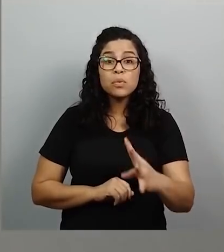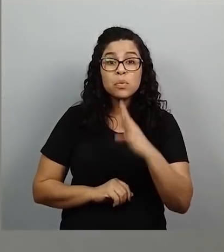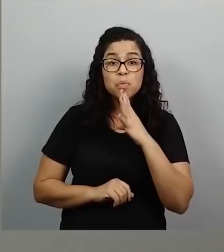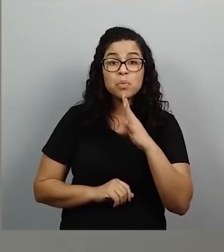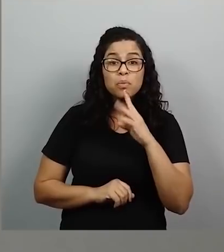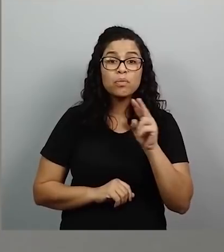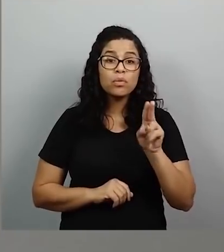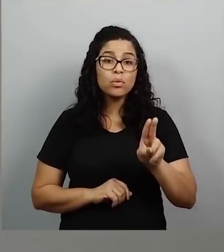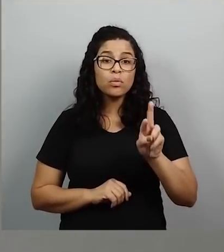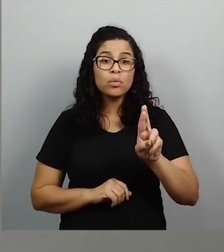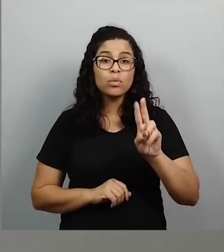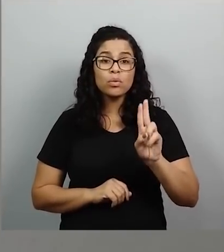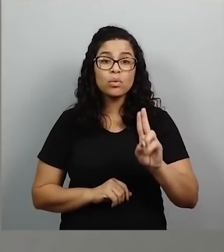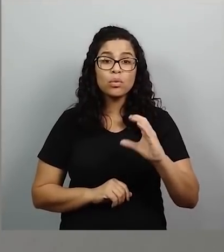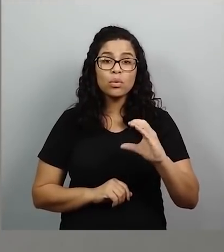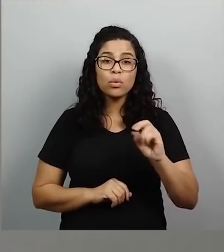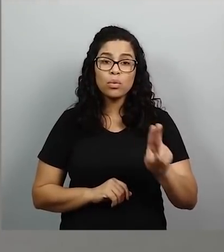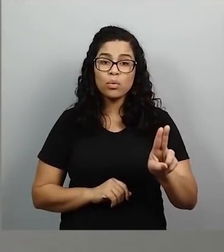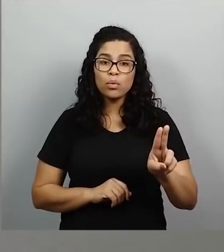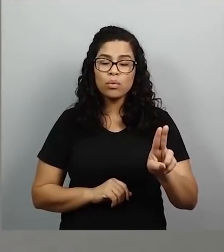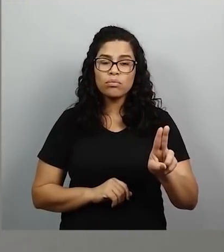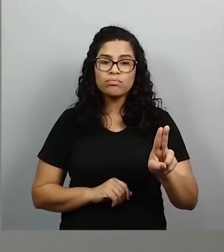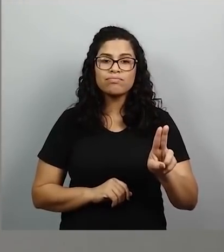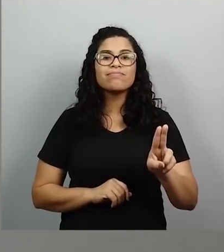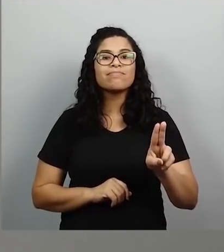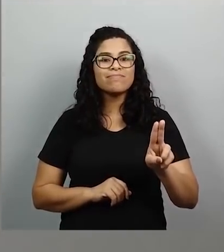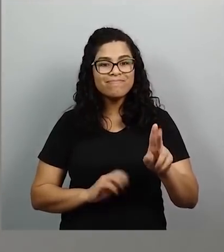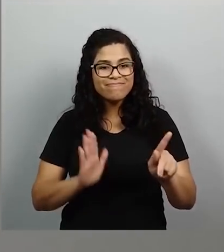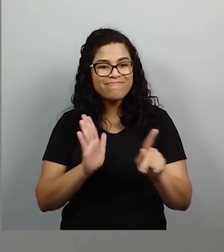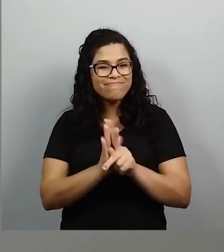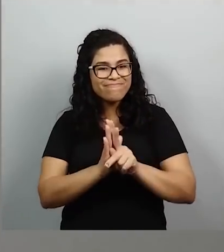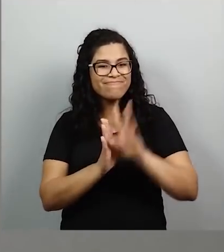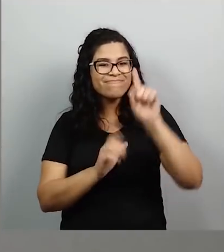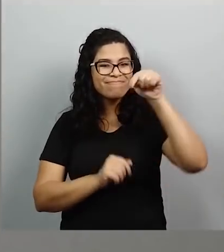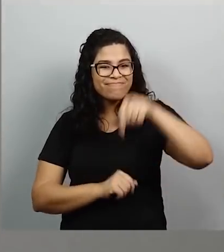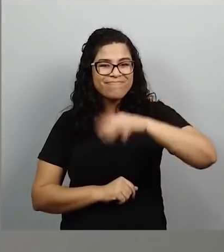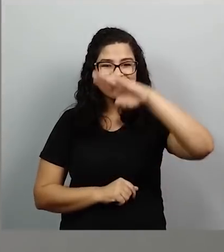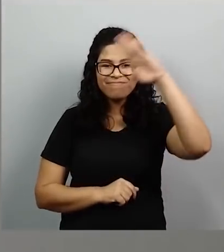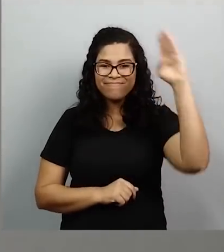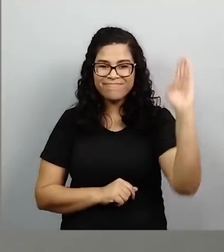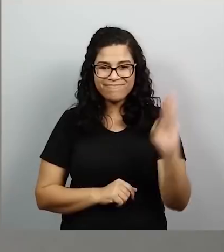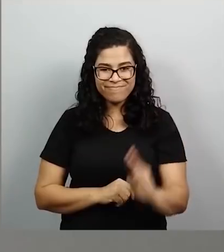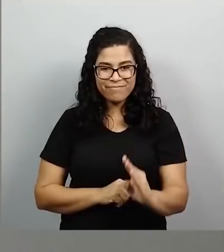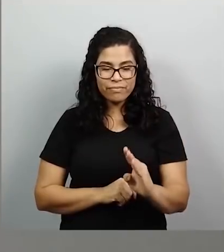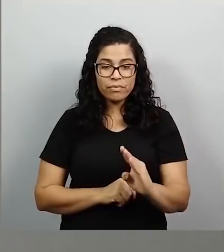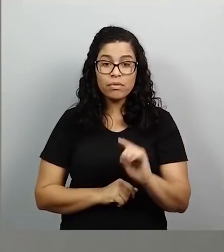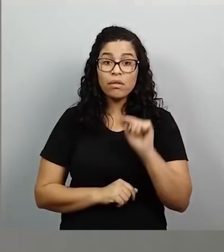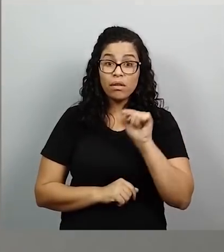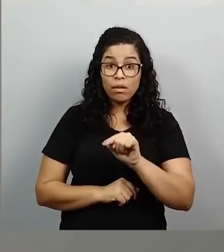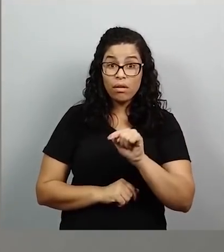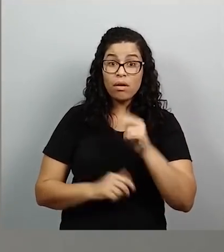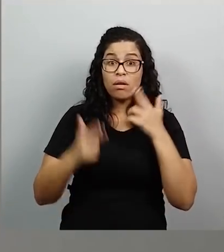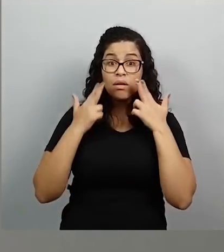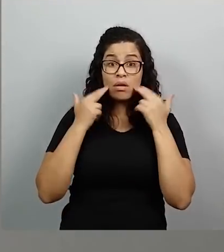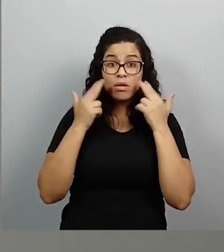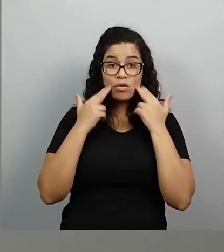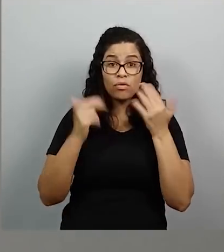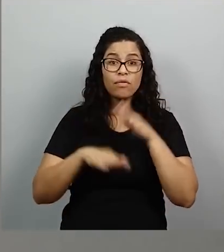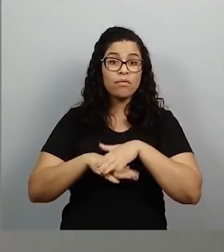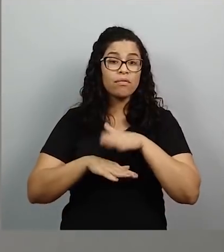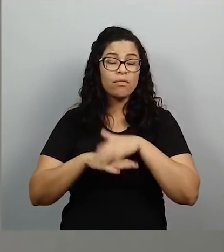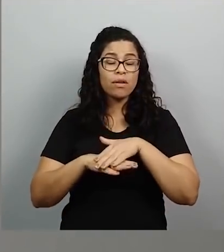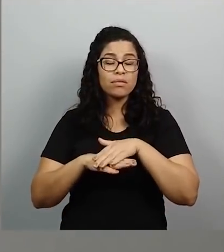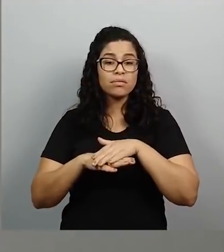Quem conhece o urucum? Esse fruto tão brasileiro. É com ele que os índios fazem